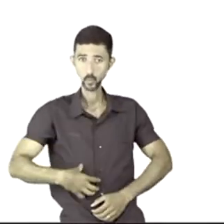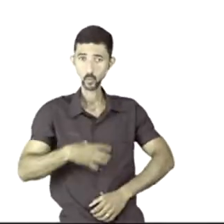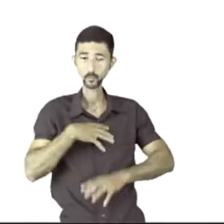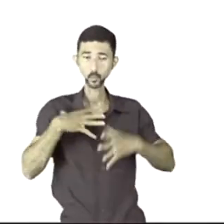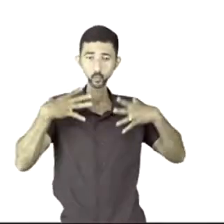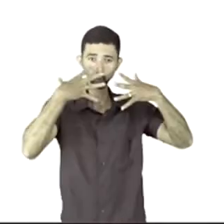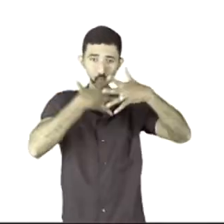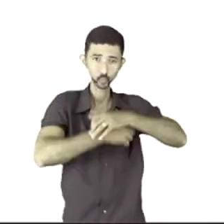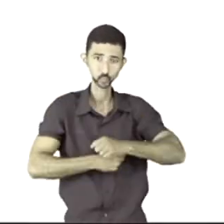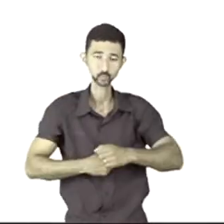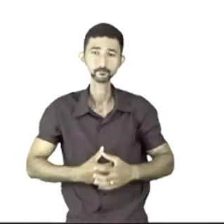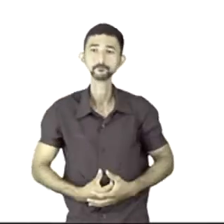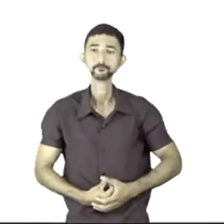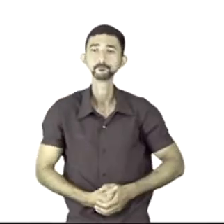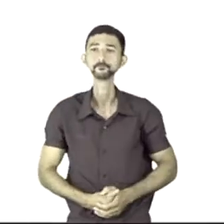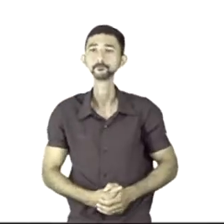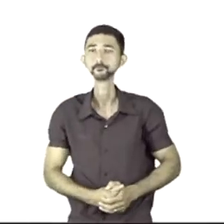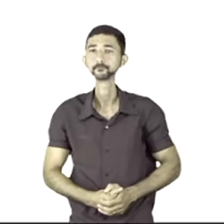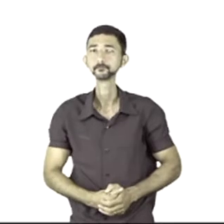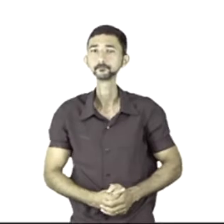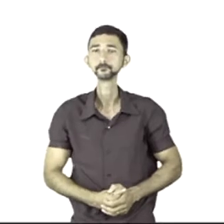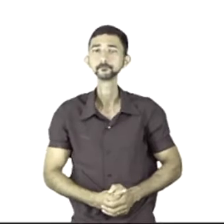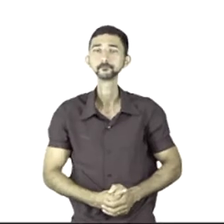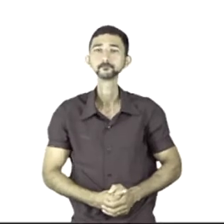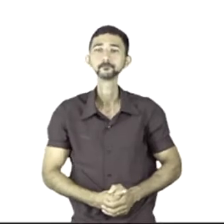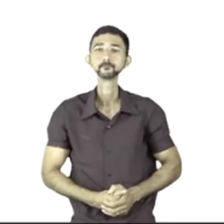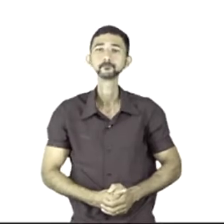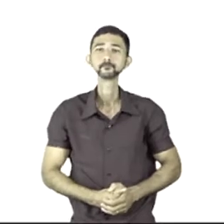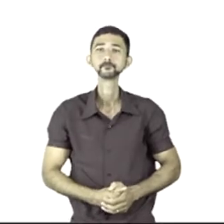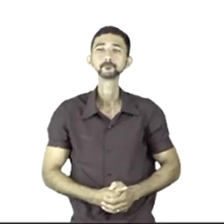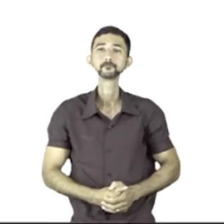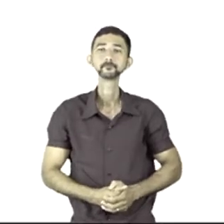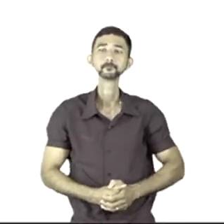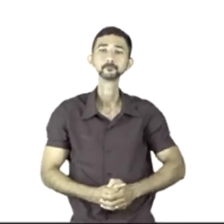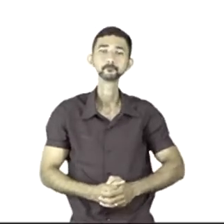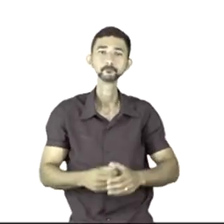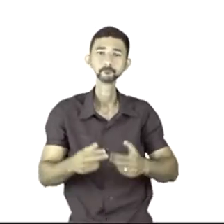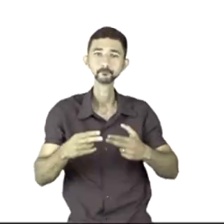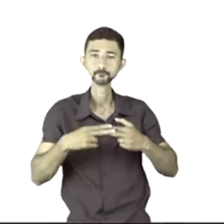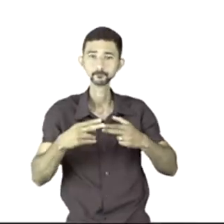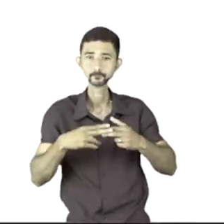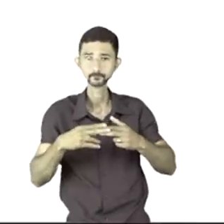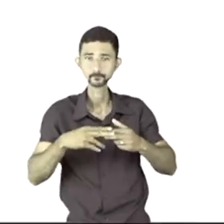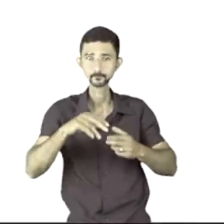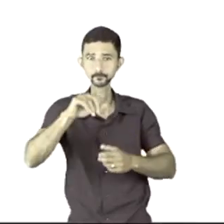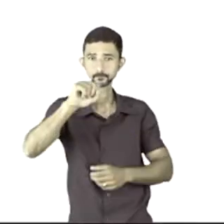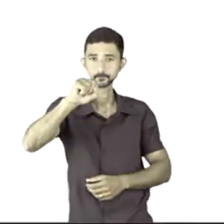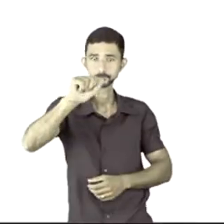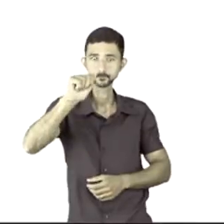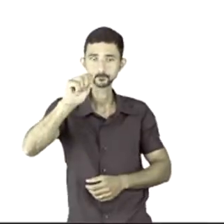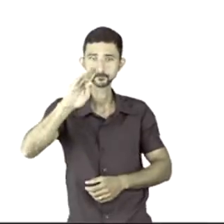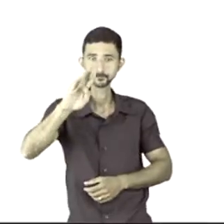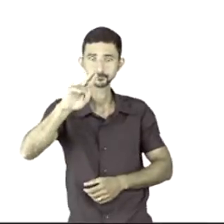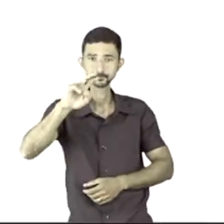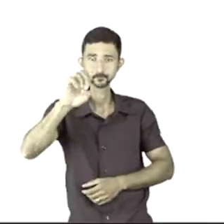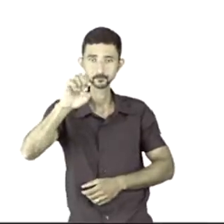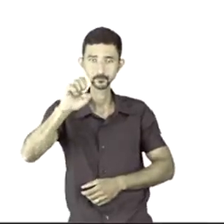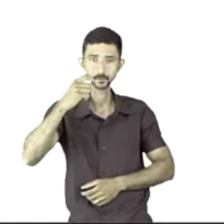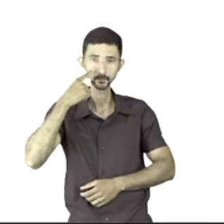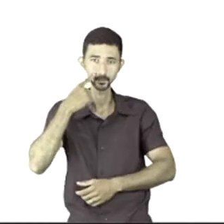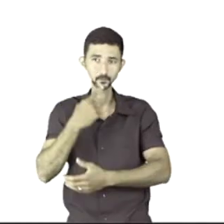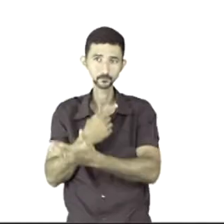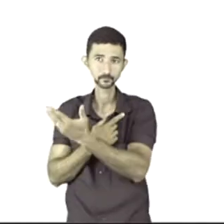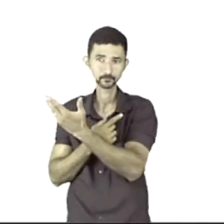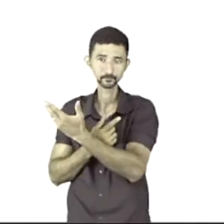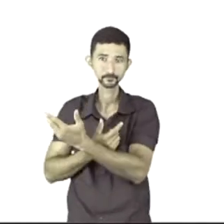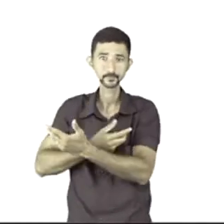do corpo. Quando os lutadores utilizam o sabre, é permitido, e aí a gente já